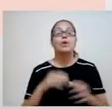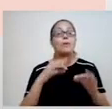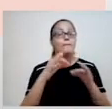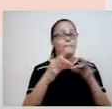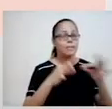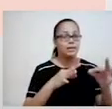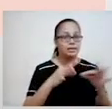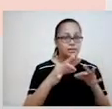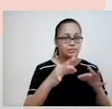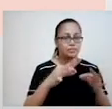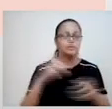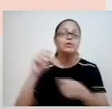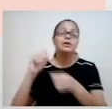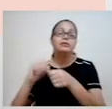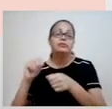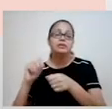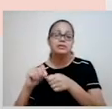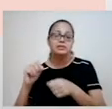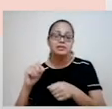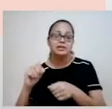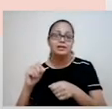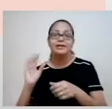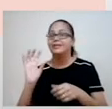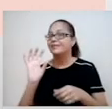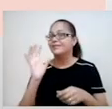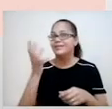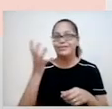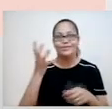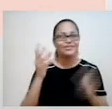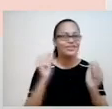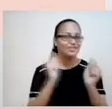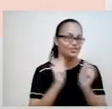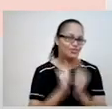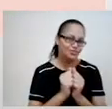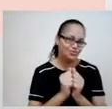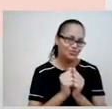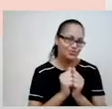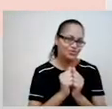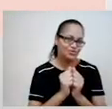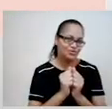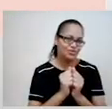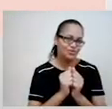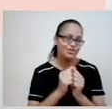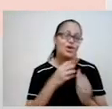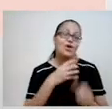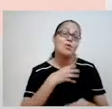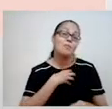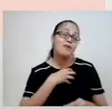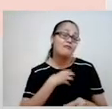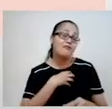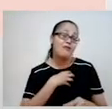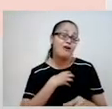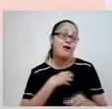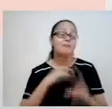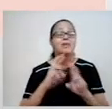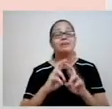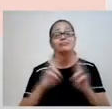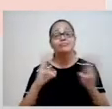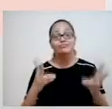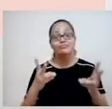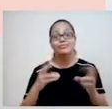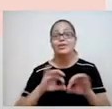acontecem, esses dois procedimentos, eles não acontecem ao mesmo tempo. Eles acontecem de forma separada, distinta. Eu